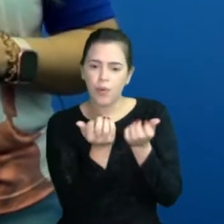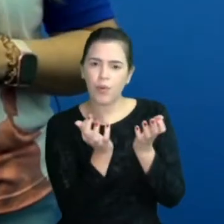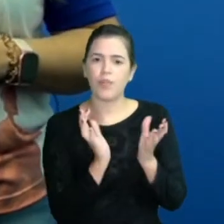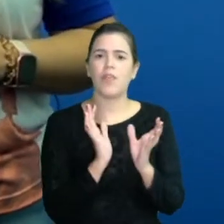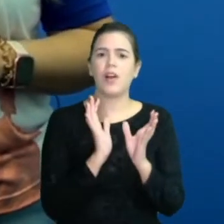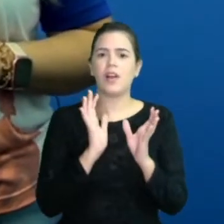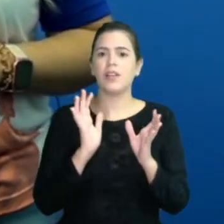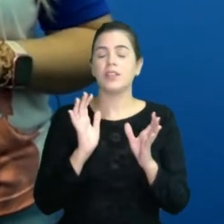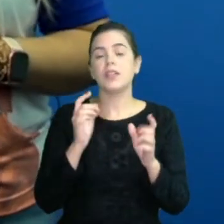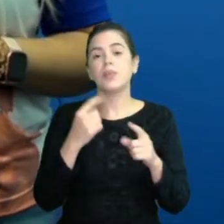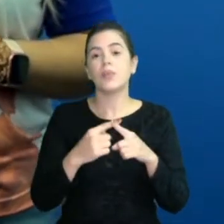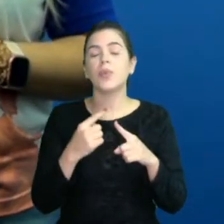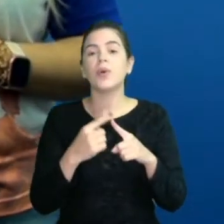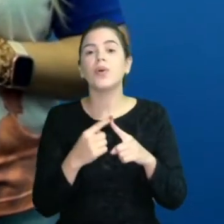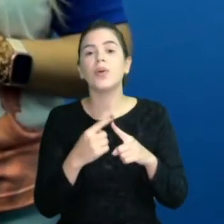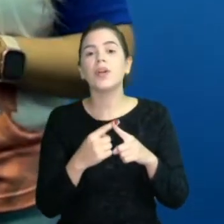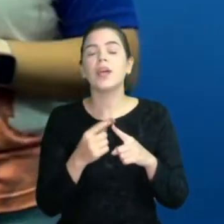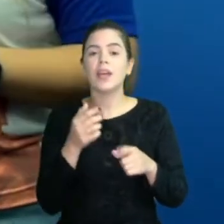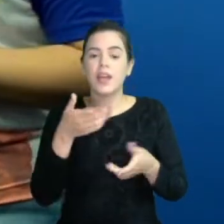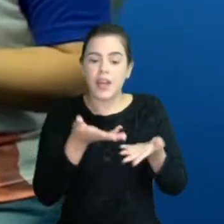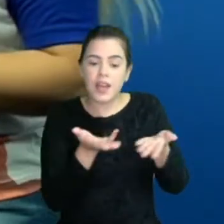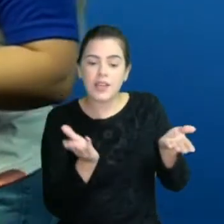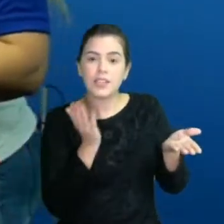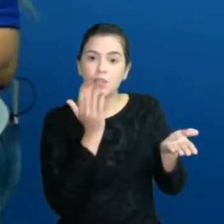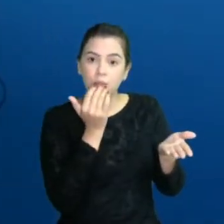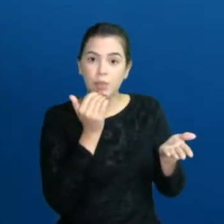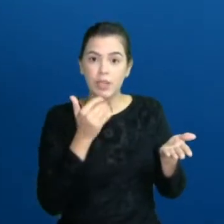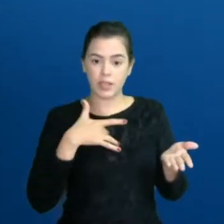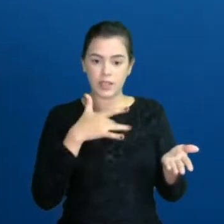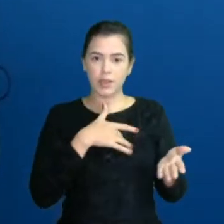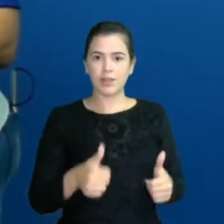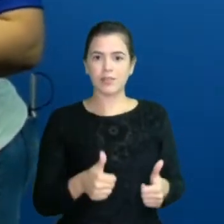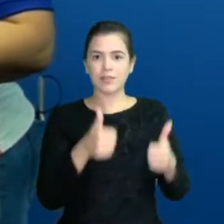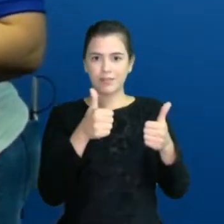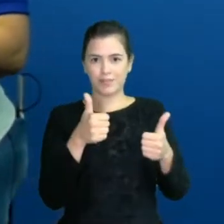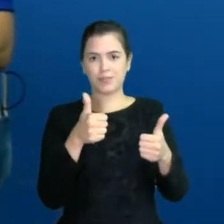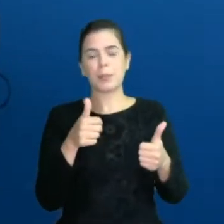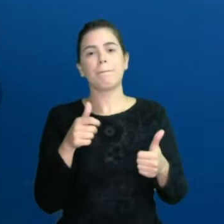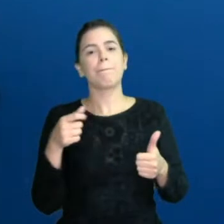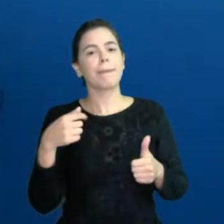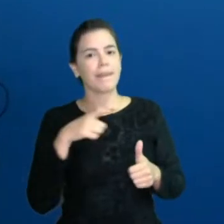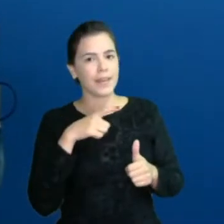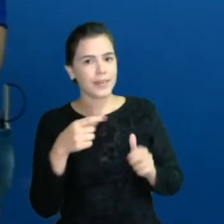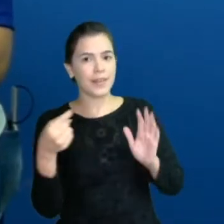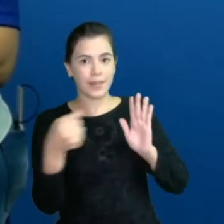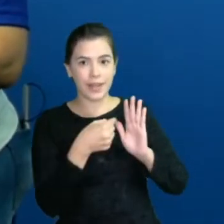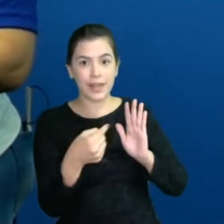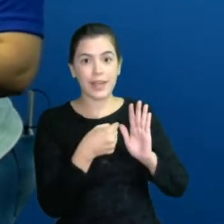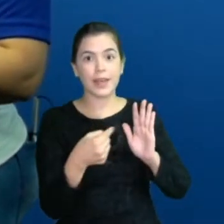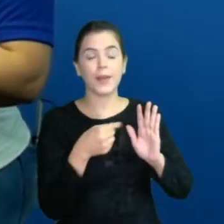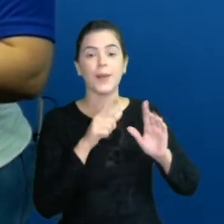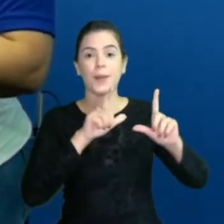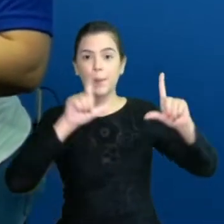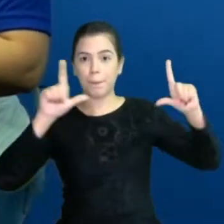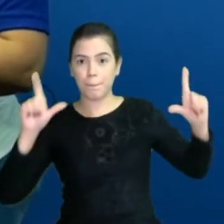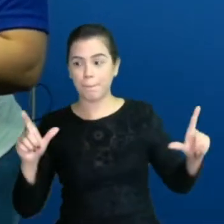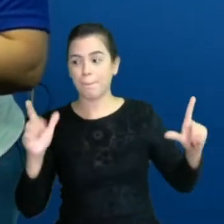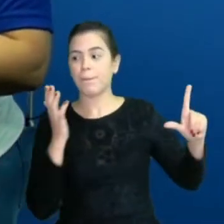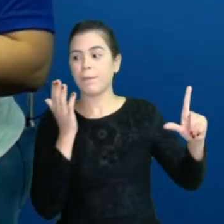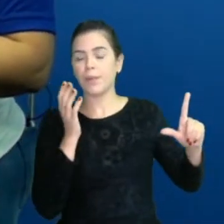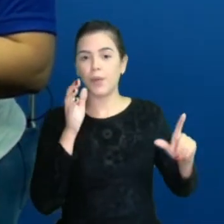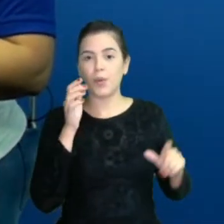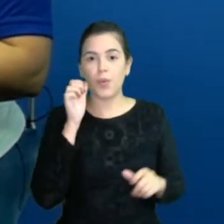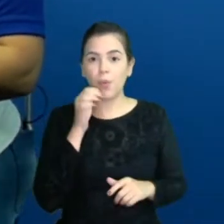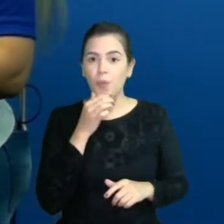tomate, porque esses alimentos fazem bem pra gente. Então eu tenho aqui, ó, o menininho comendo uma salada, comendo o